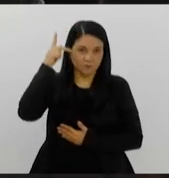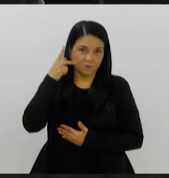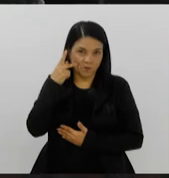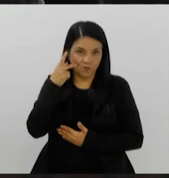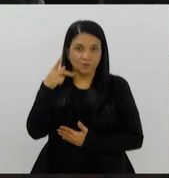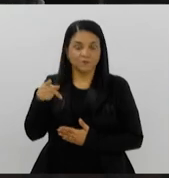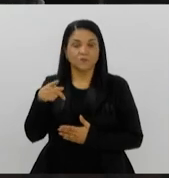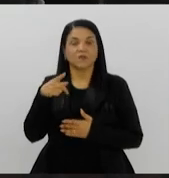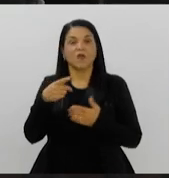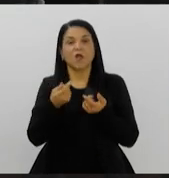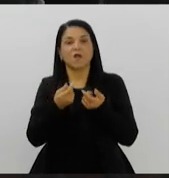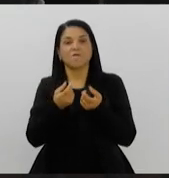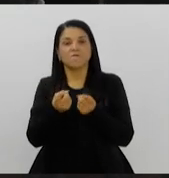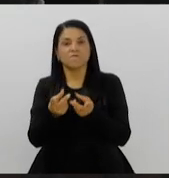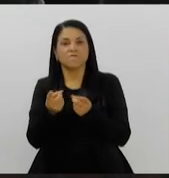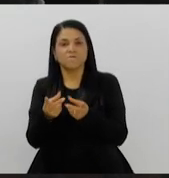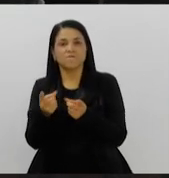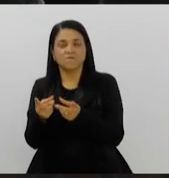a comercialização